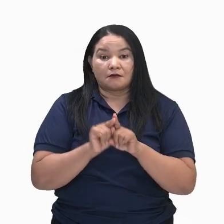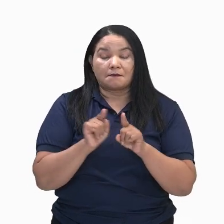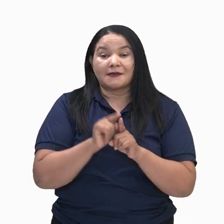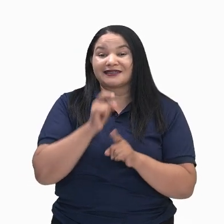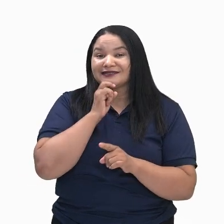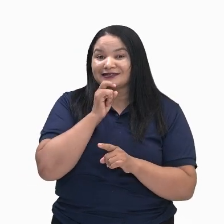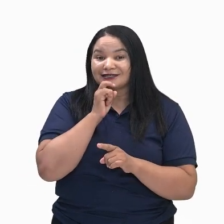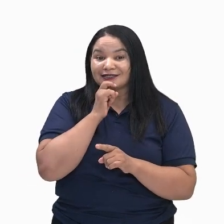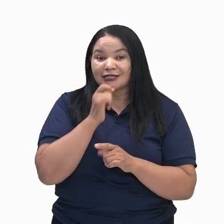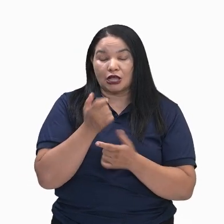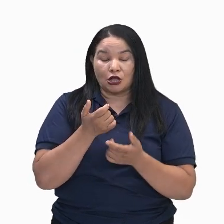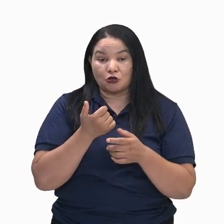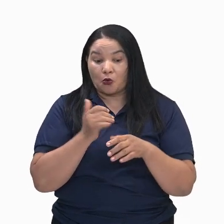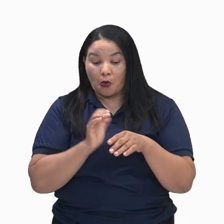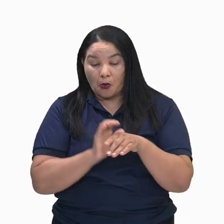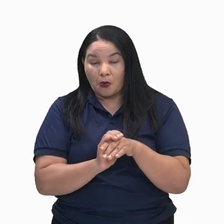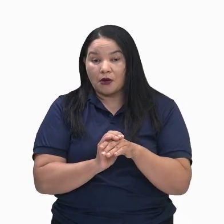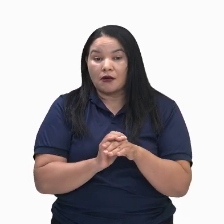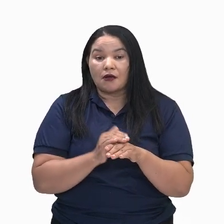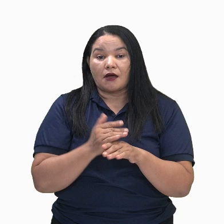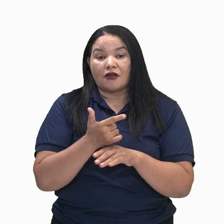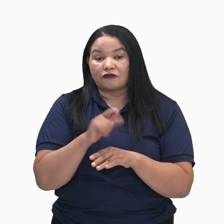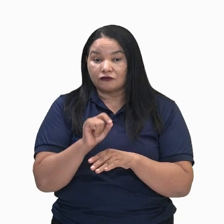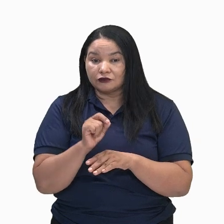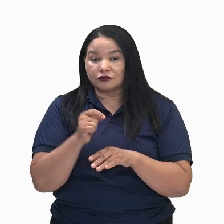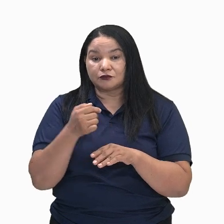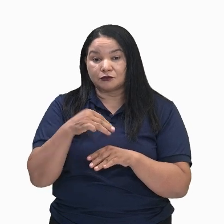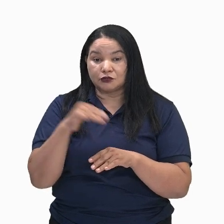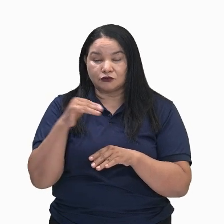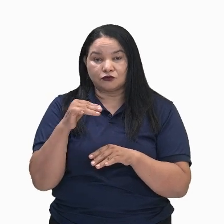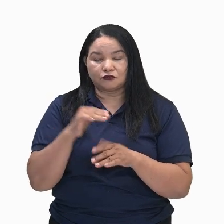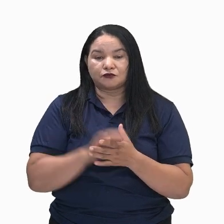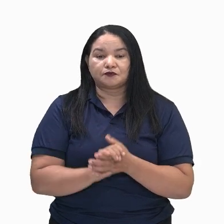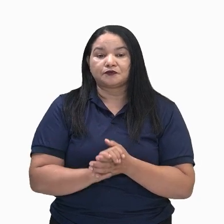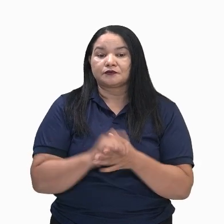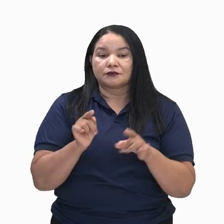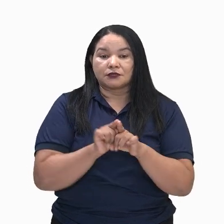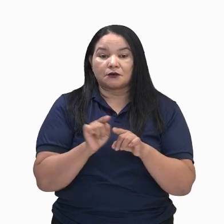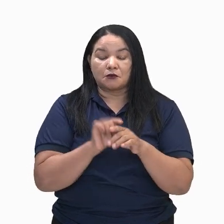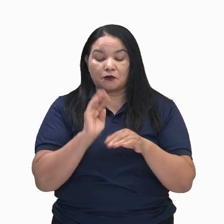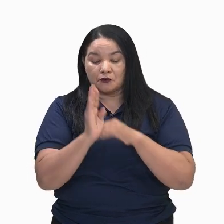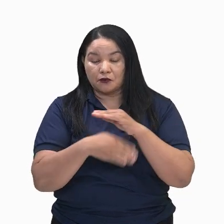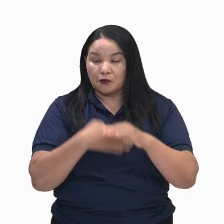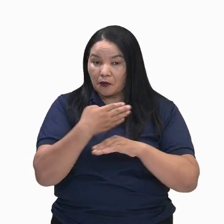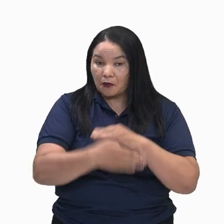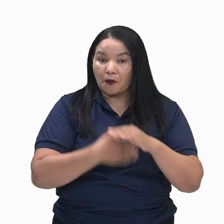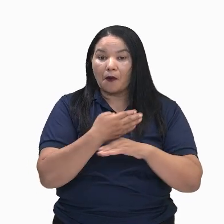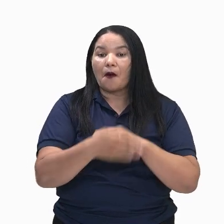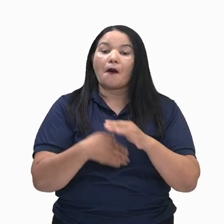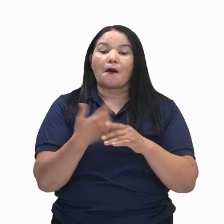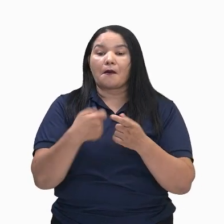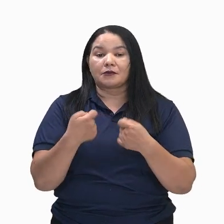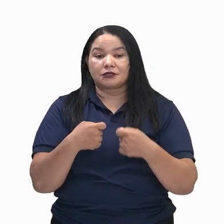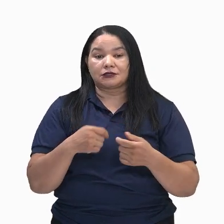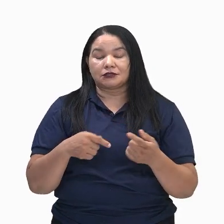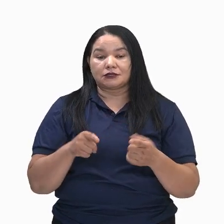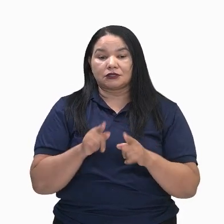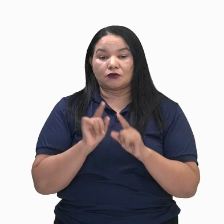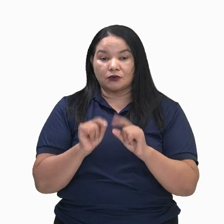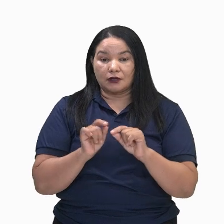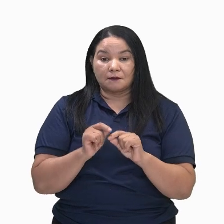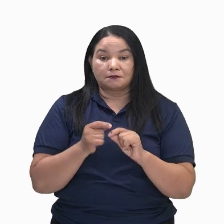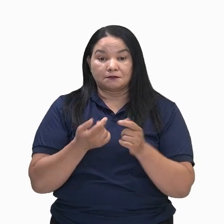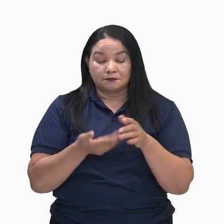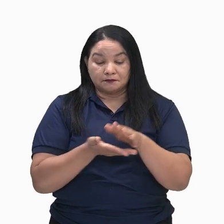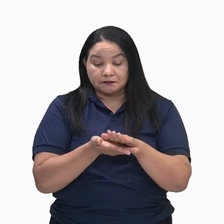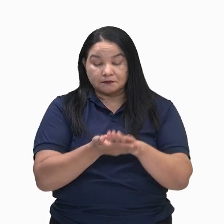área afetada por 20 minutos a cada 2 horas. Usar uma bandagem elástica para comprimir a área lesionada e manter a